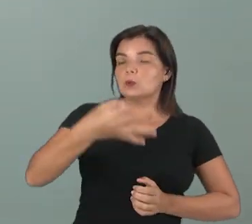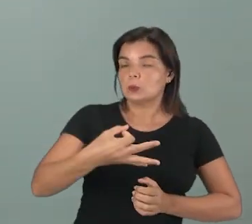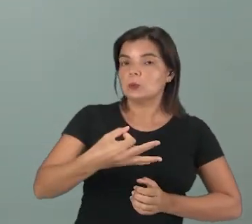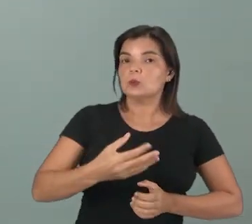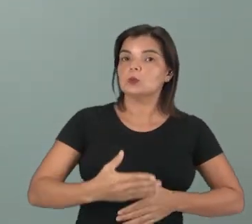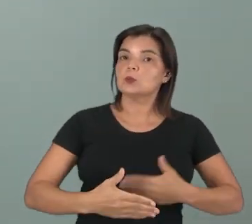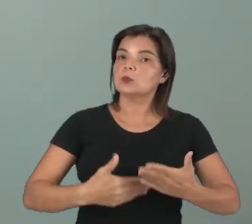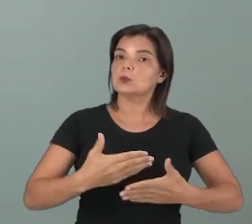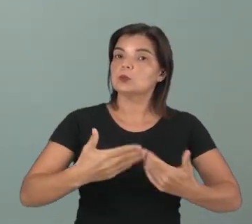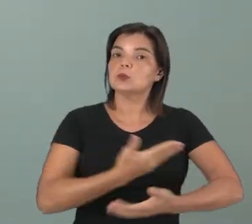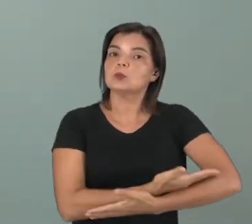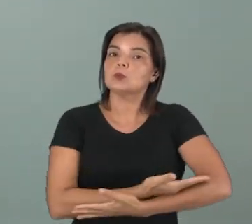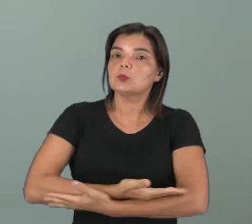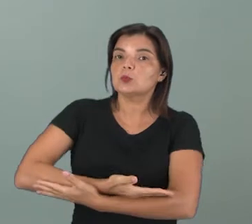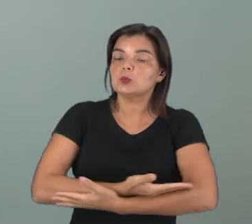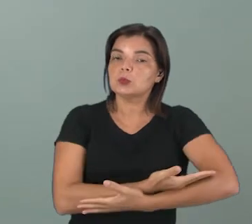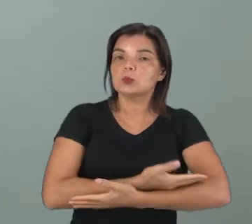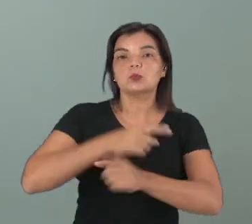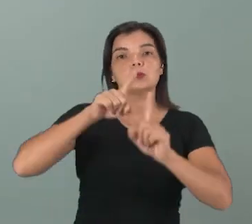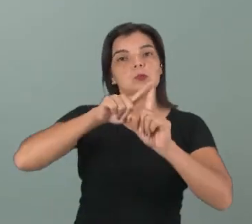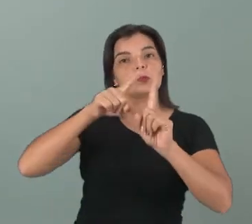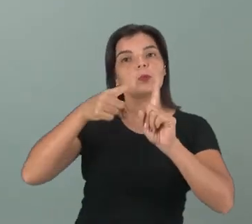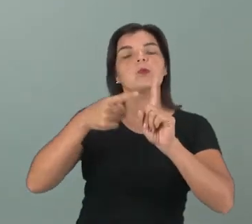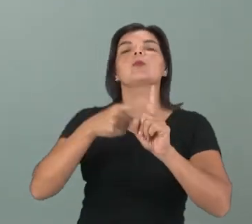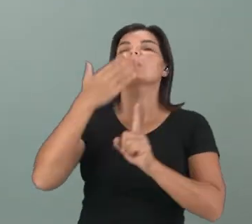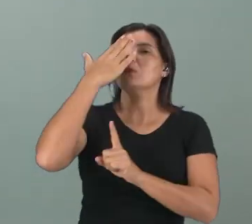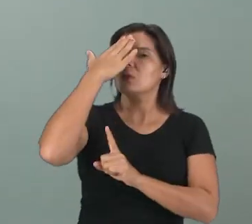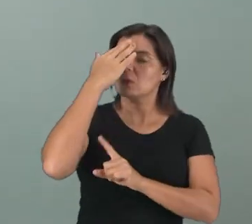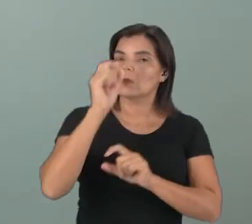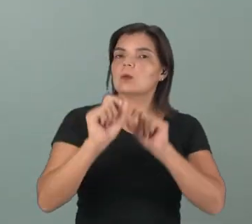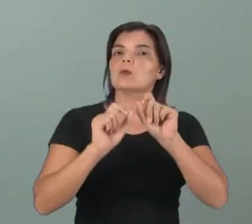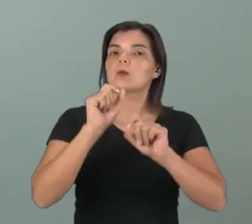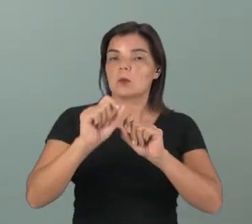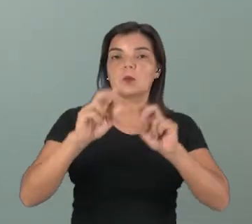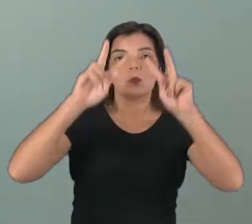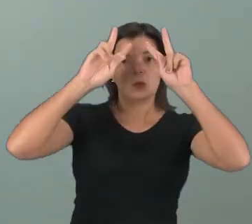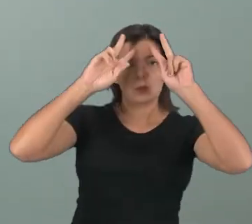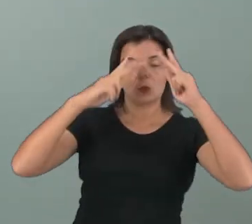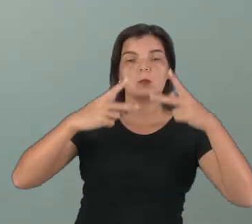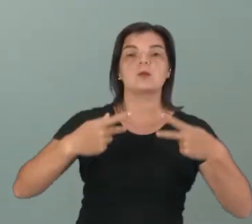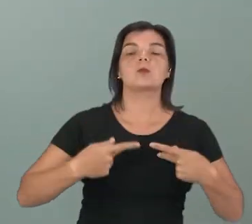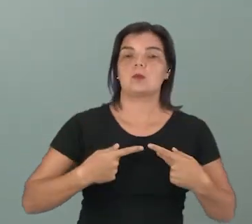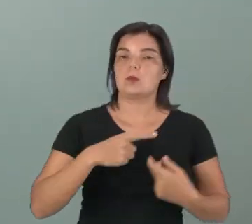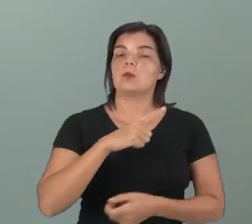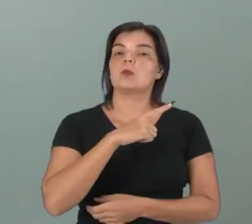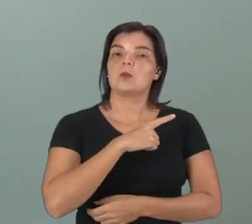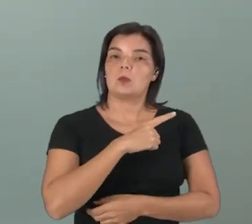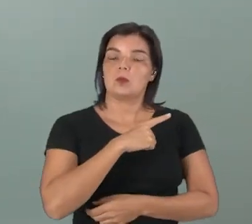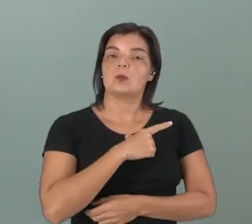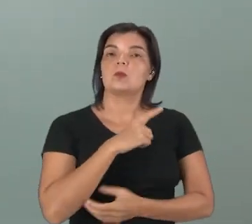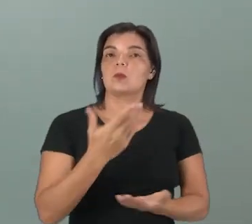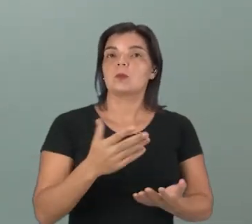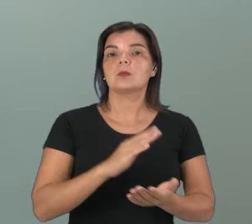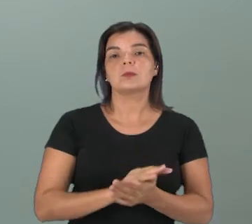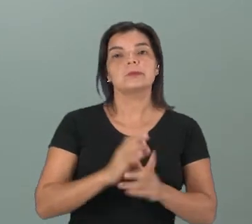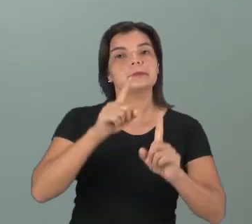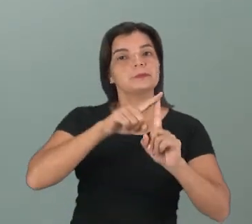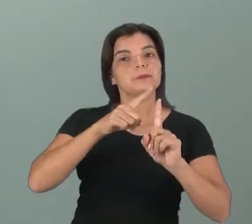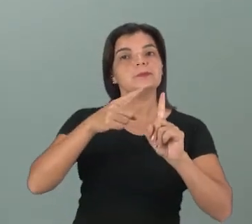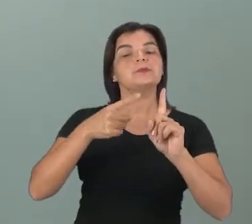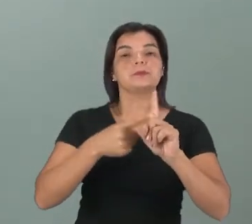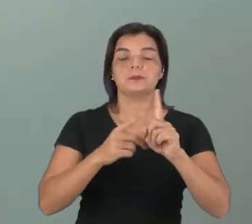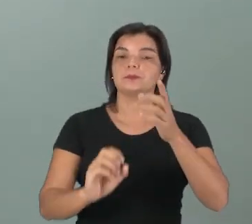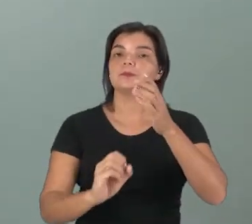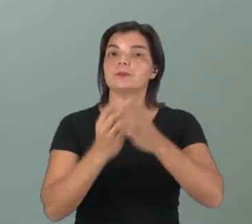o desenvolvimento de um feto durante a gestação, onde a gente sabe, que no caso dos seres humanos, a gente vai ter aí essa